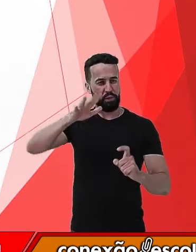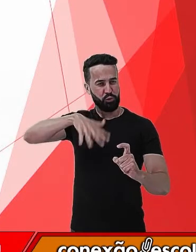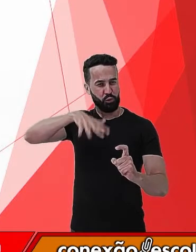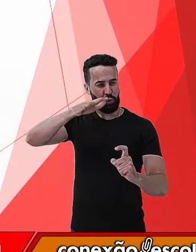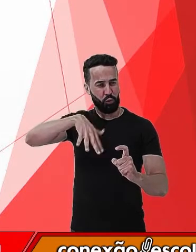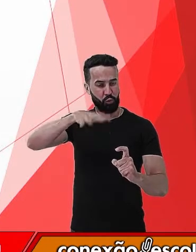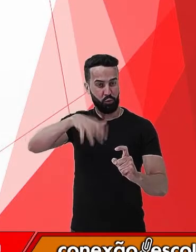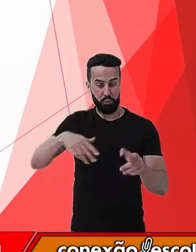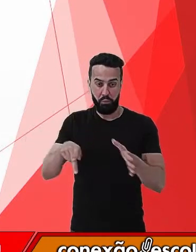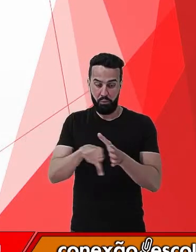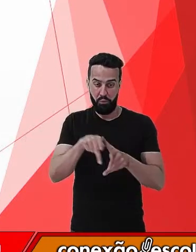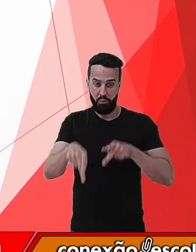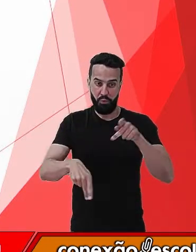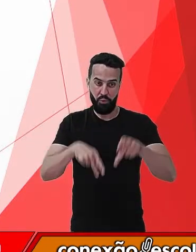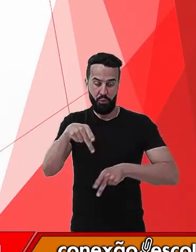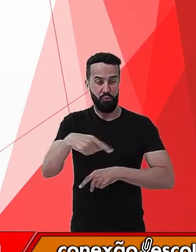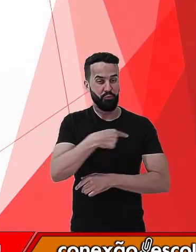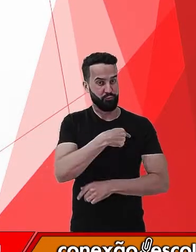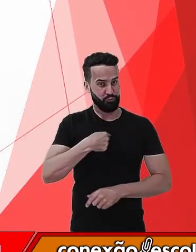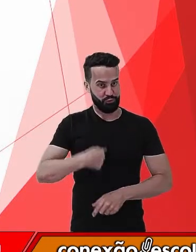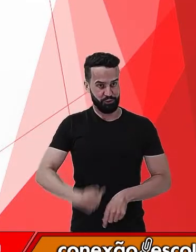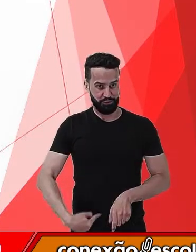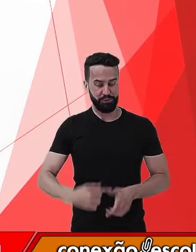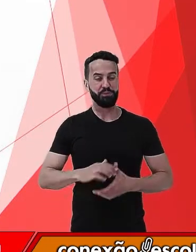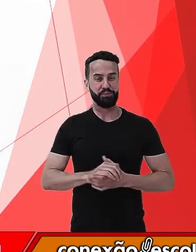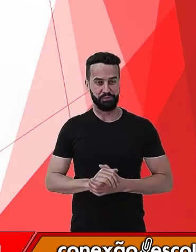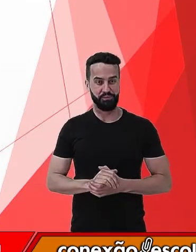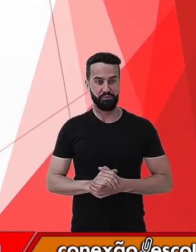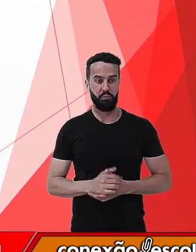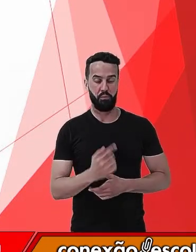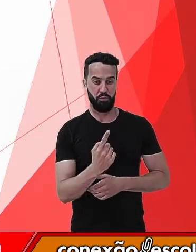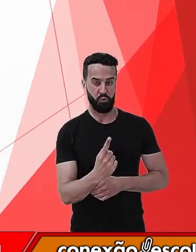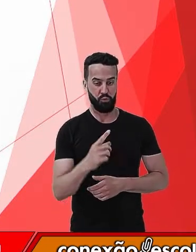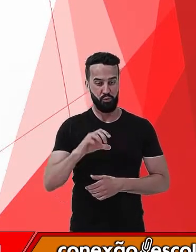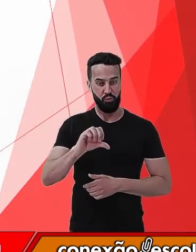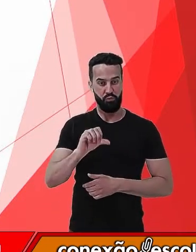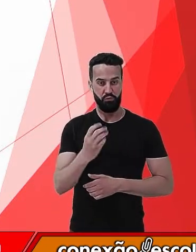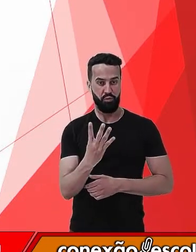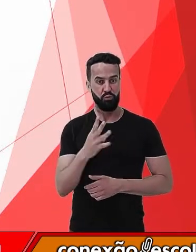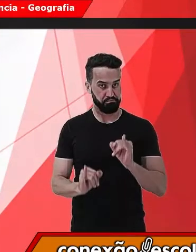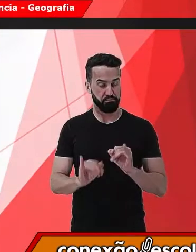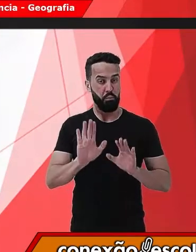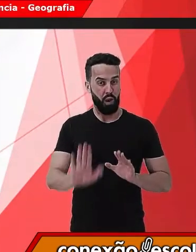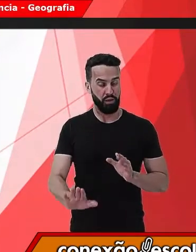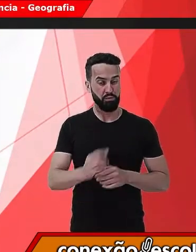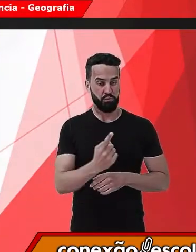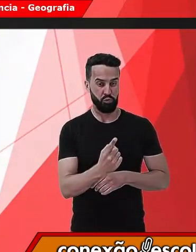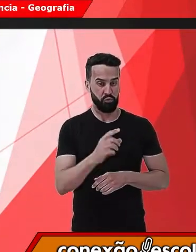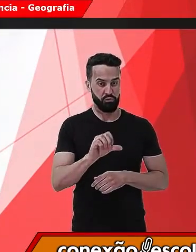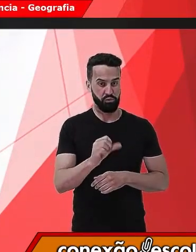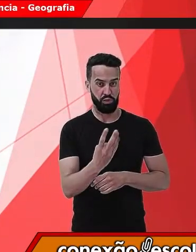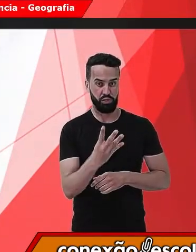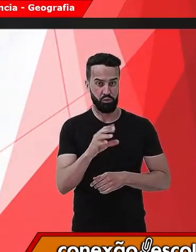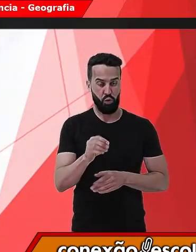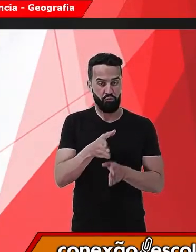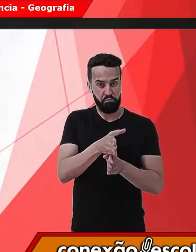0,761, ocupava a posição de número 84. Logo, entendemos que o índice